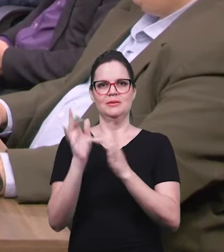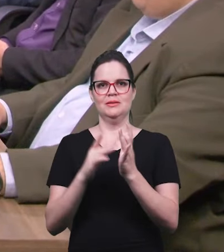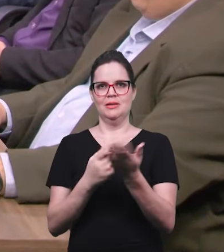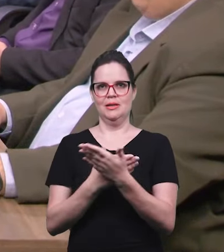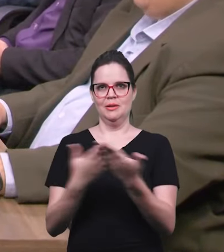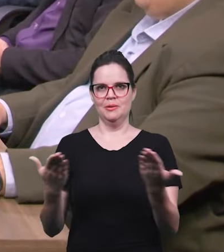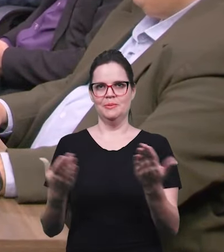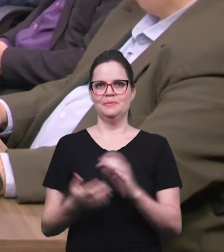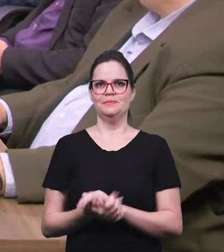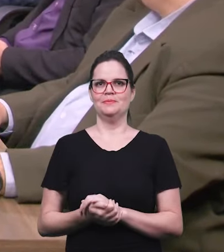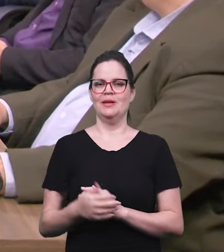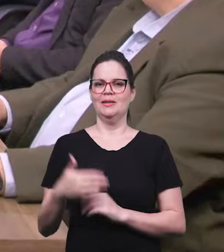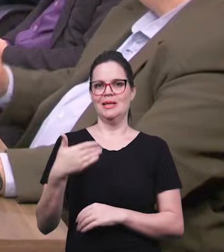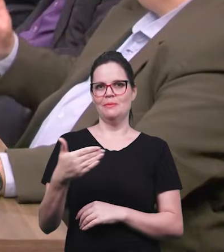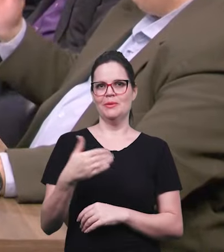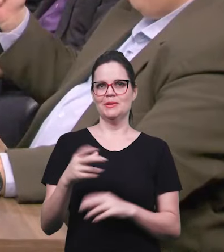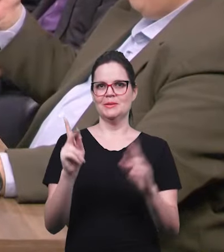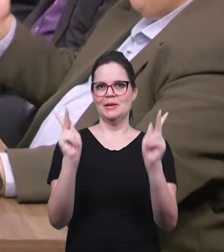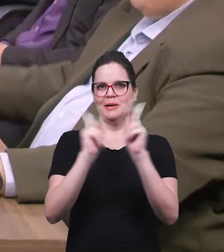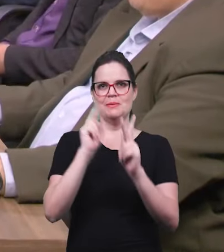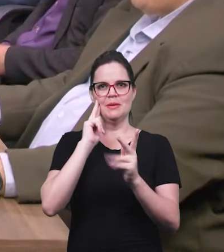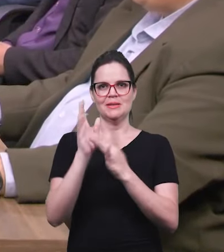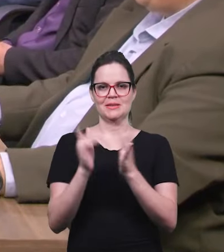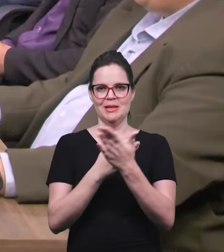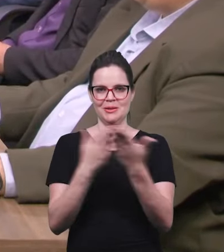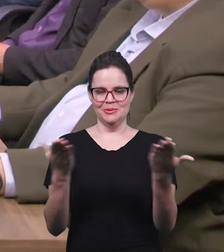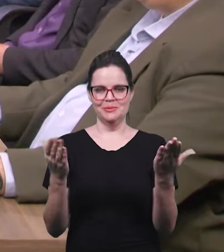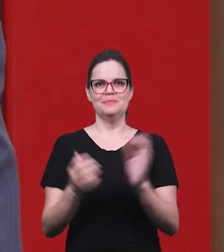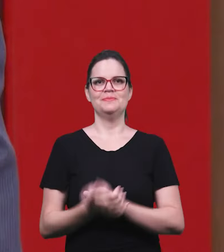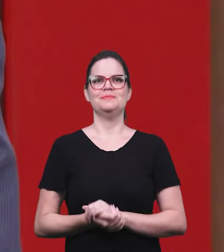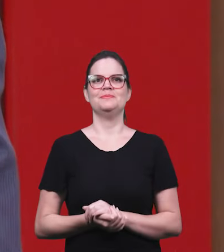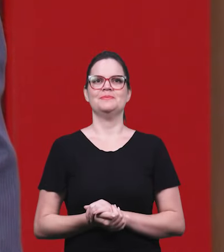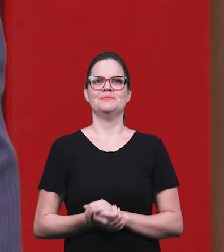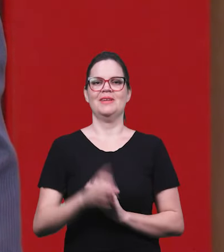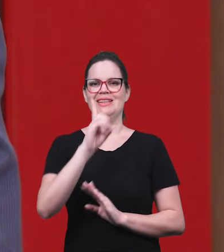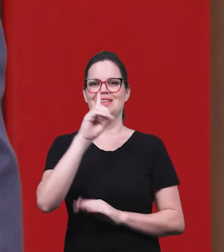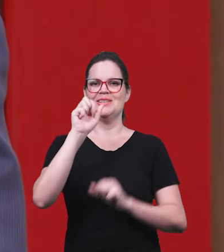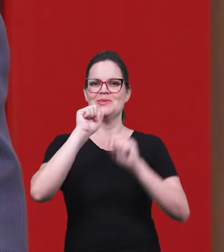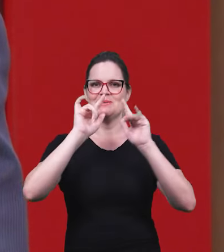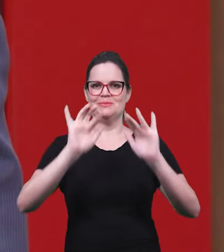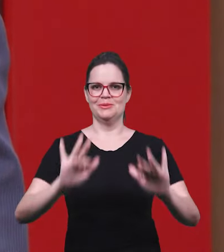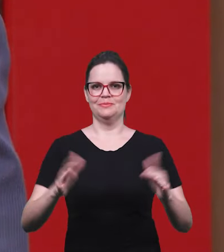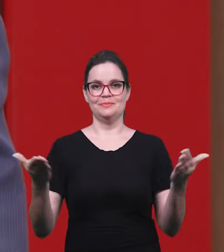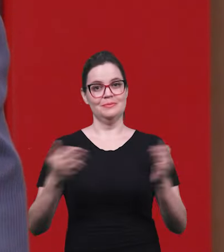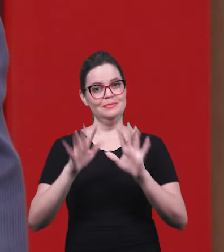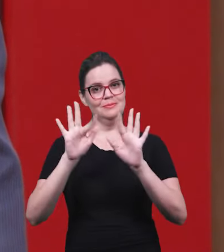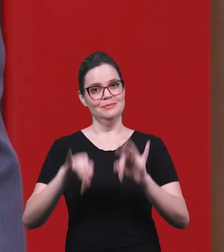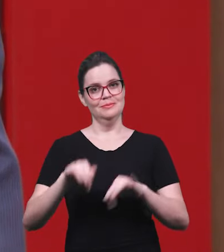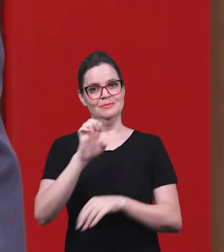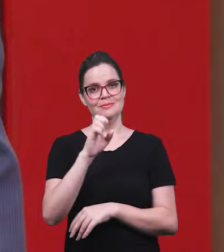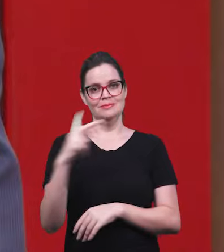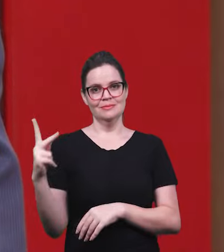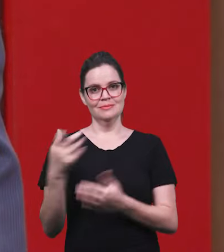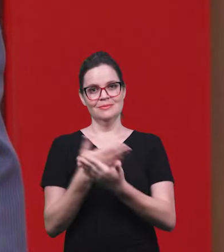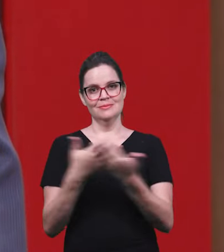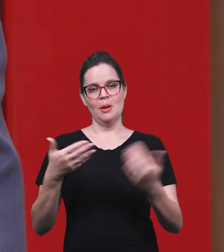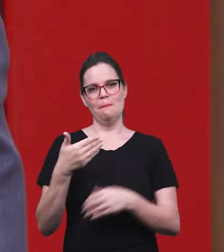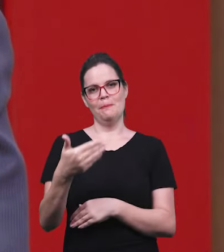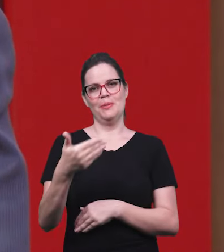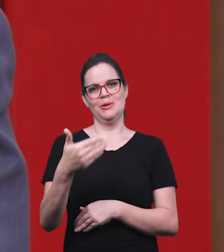Cleiton, até a próxima. Paz do Senhor. Paz do Senhor, professor Tiago. Pai do Senhor, Deus abençoe. Encerramos então mais um episódio. Até o